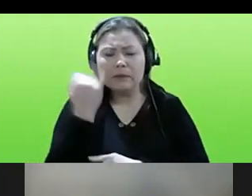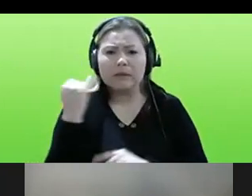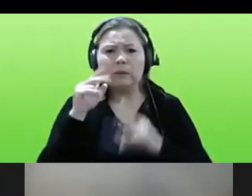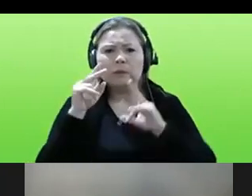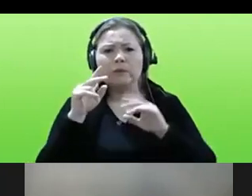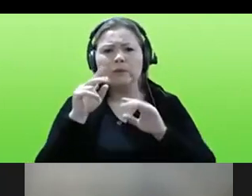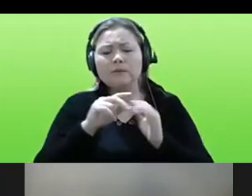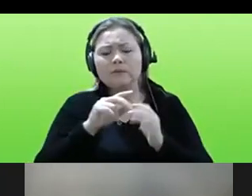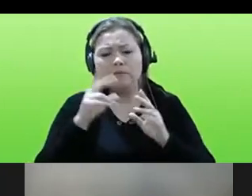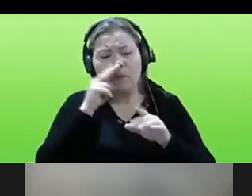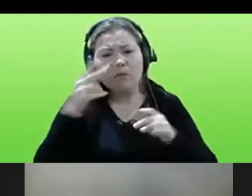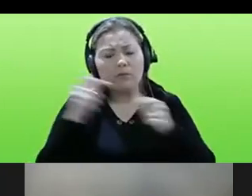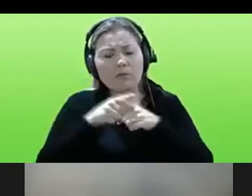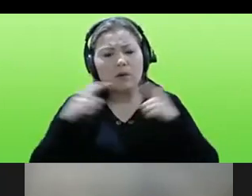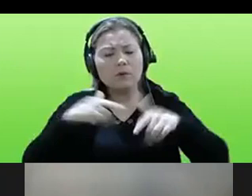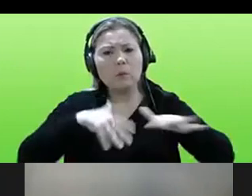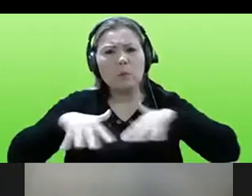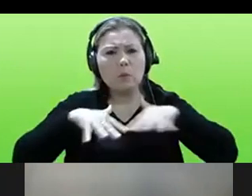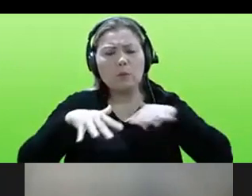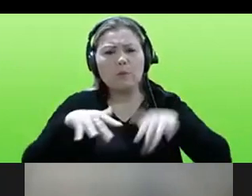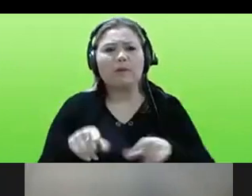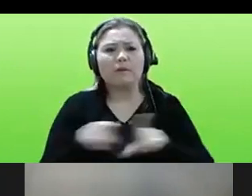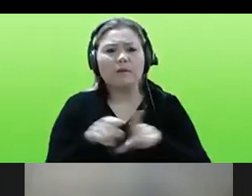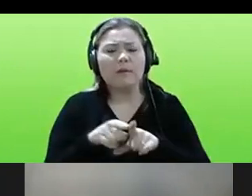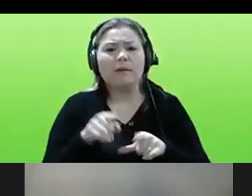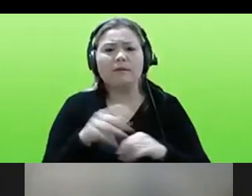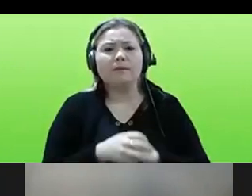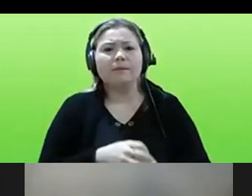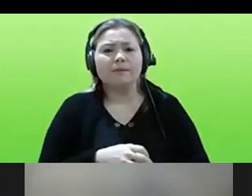grande movimento e produção